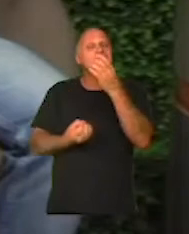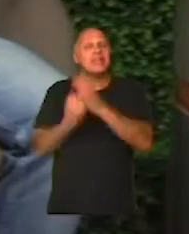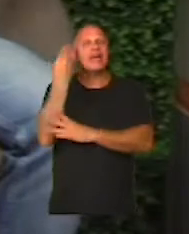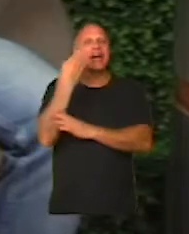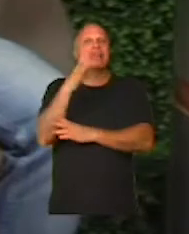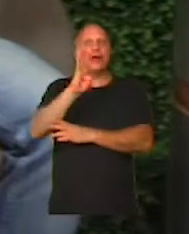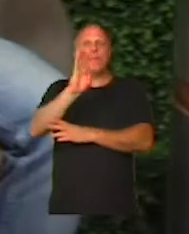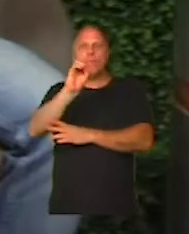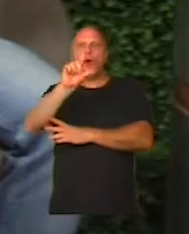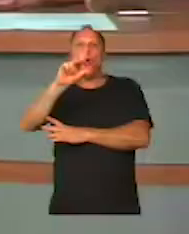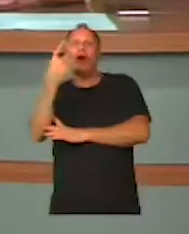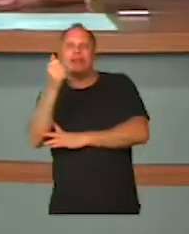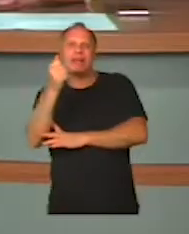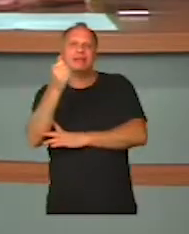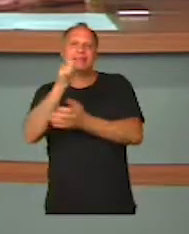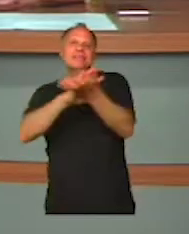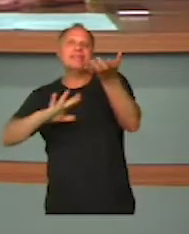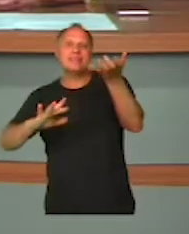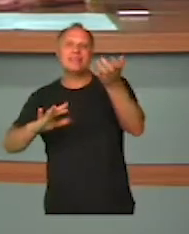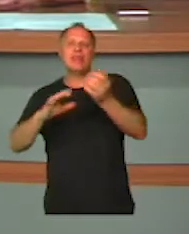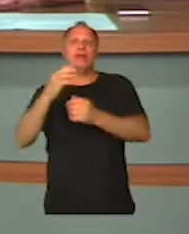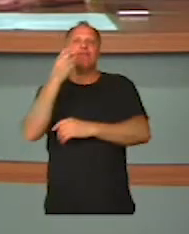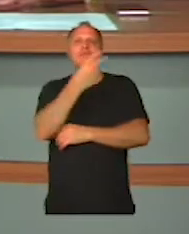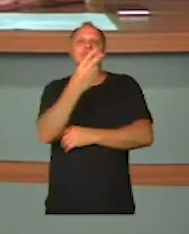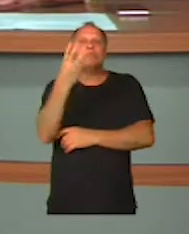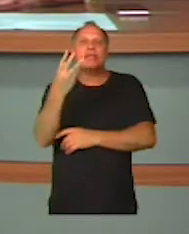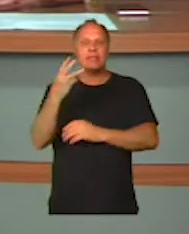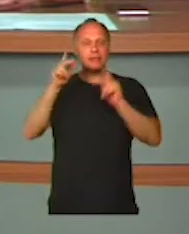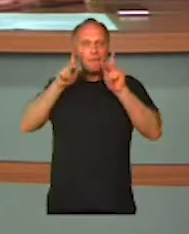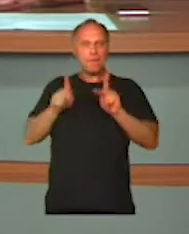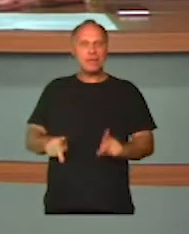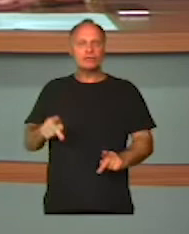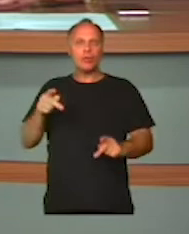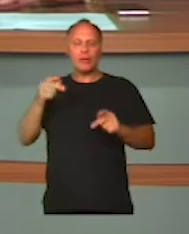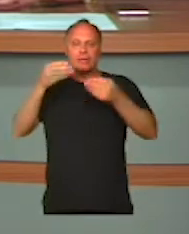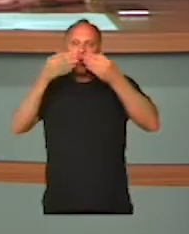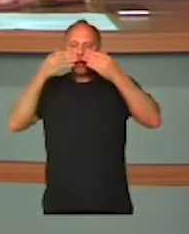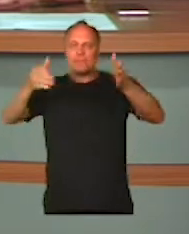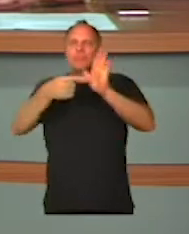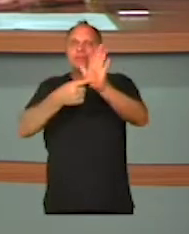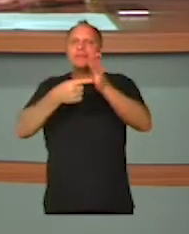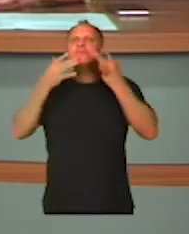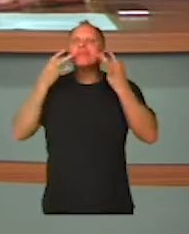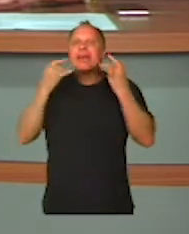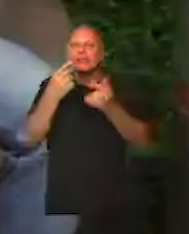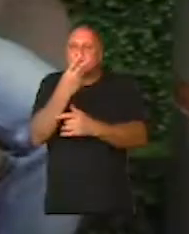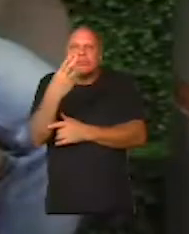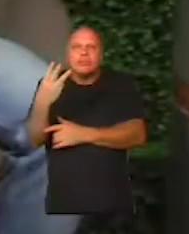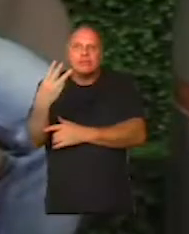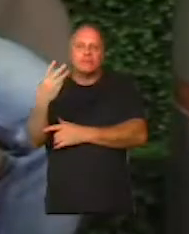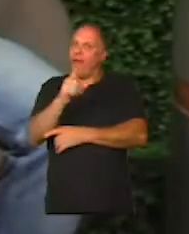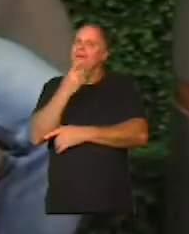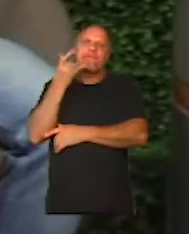com 23 atores. 23 atores. 23 atores no palco, onde não se... Não é uma tarefa nada fácil. Porque você